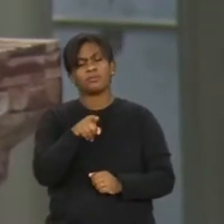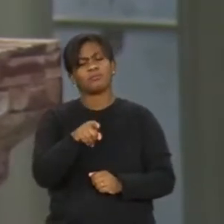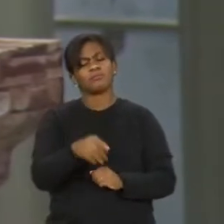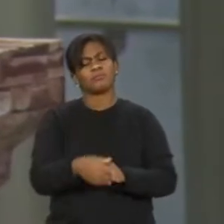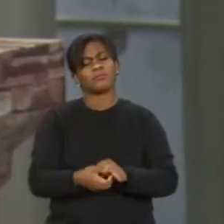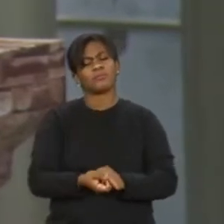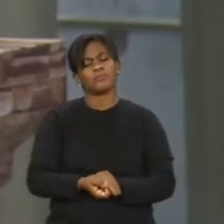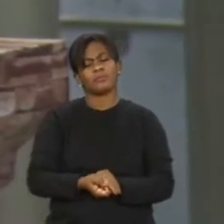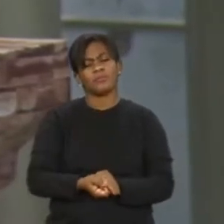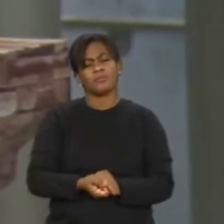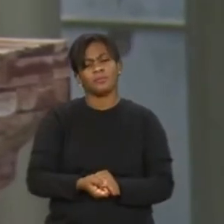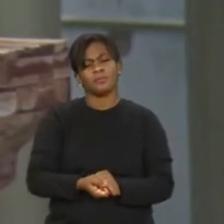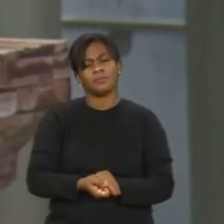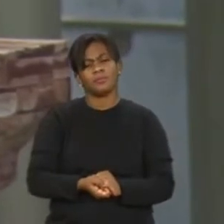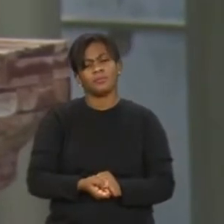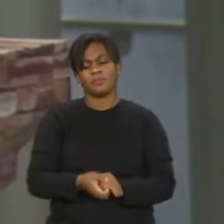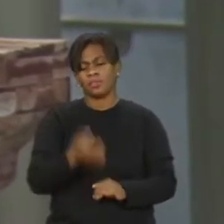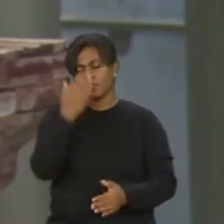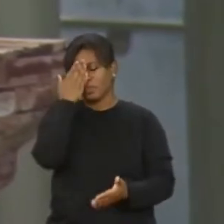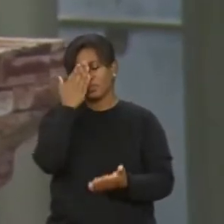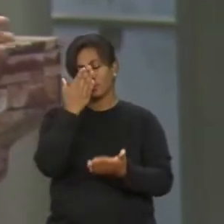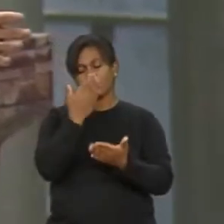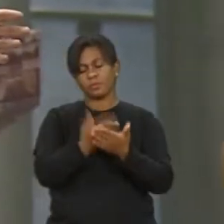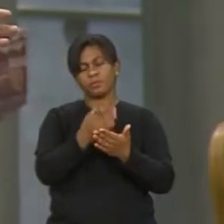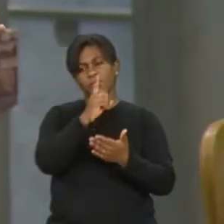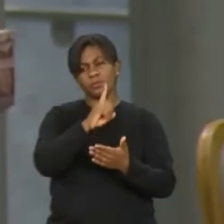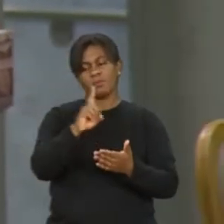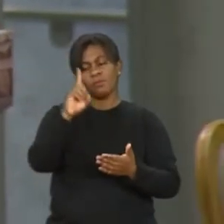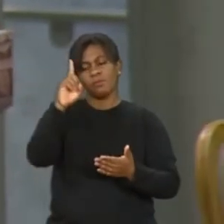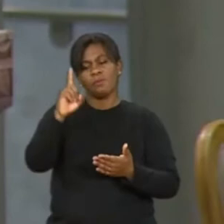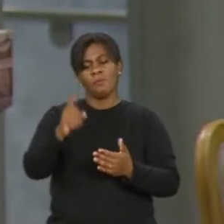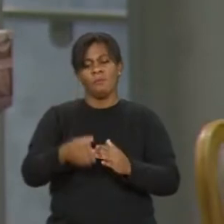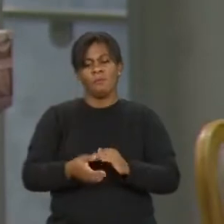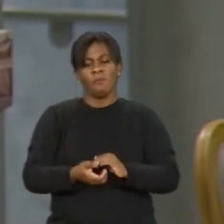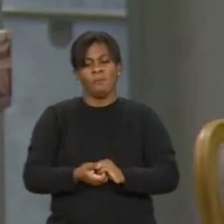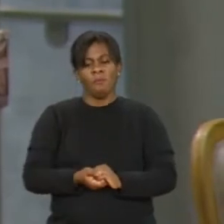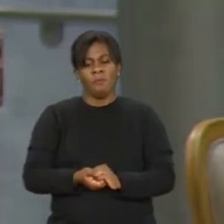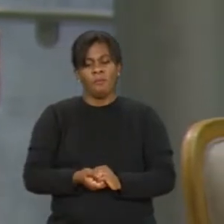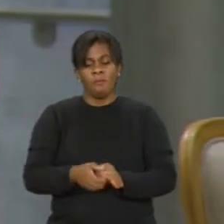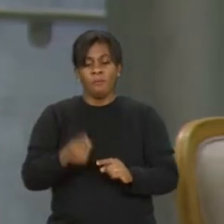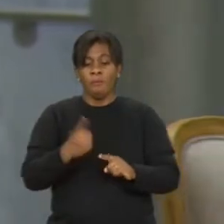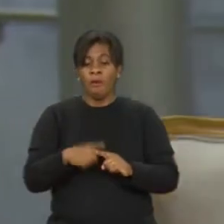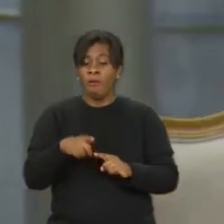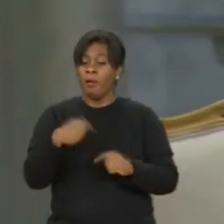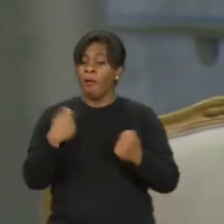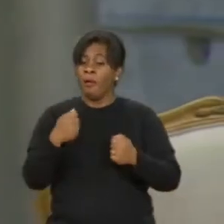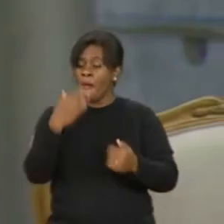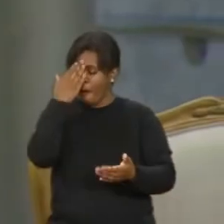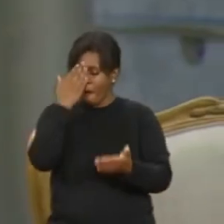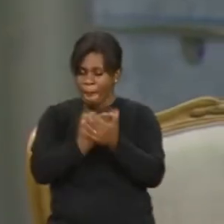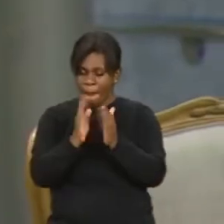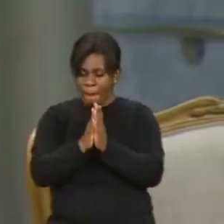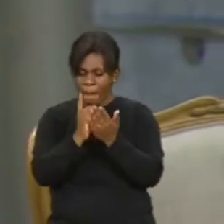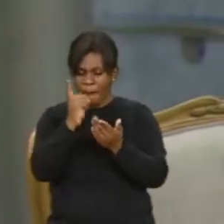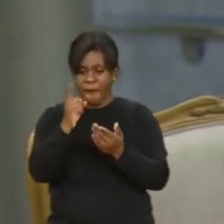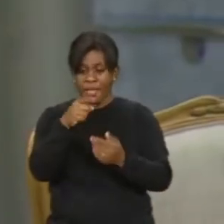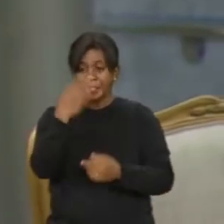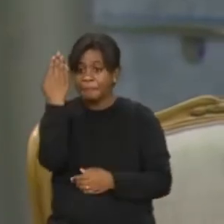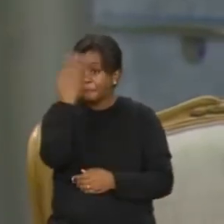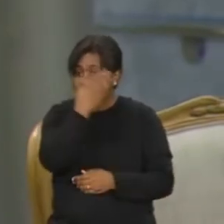você confiar em Deus, porque você tem que crer na palavra dele. Você não vê